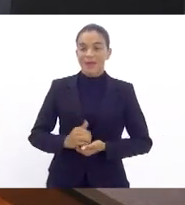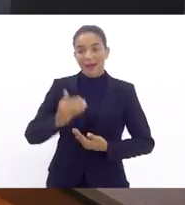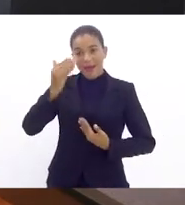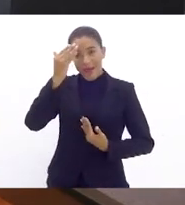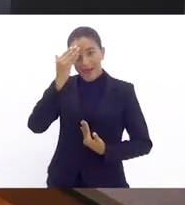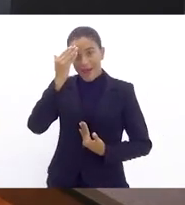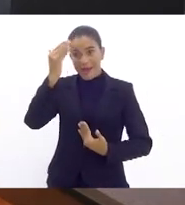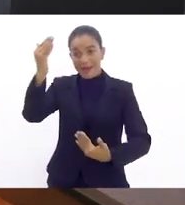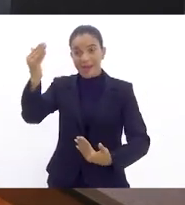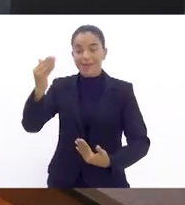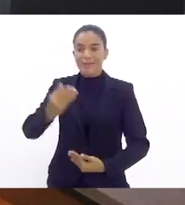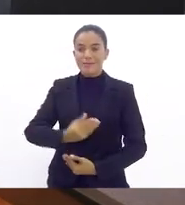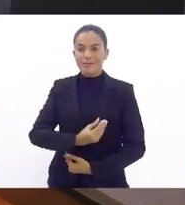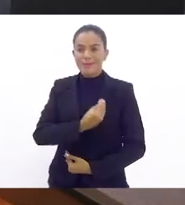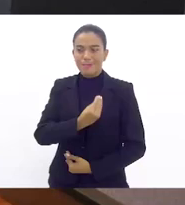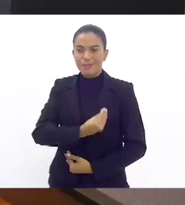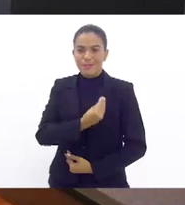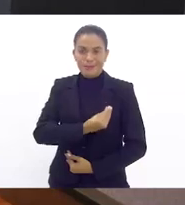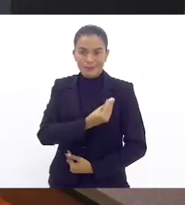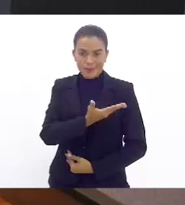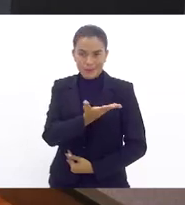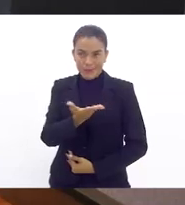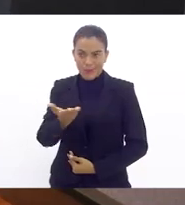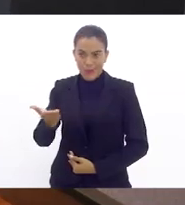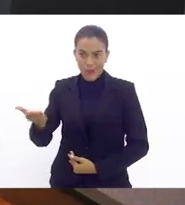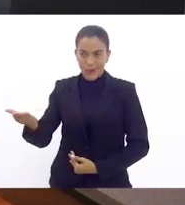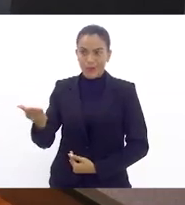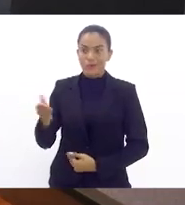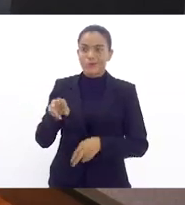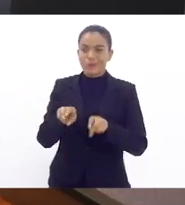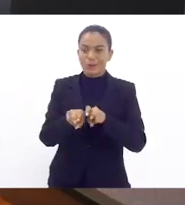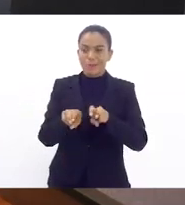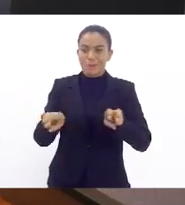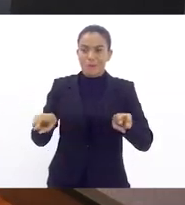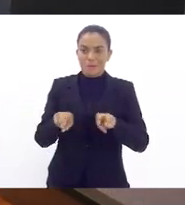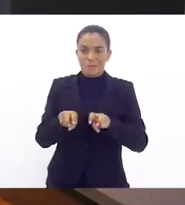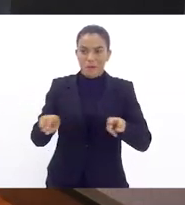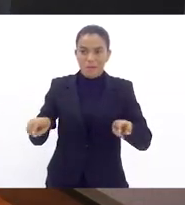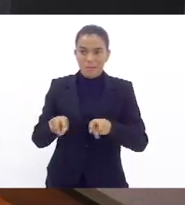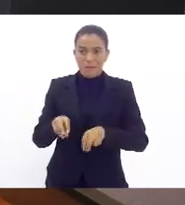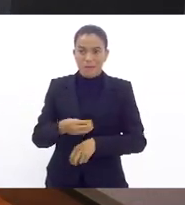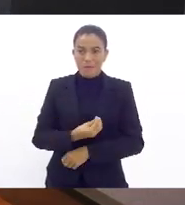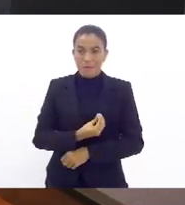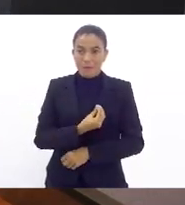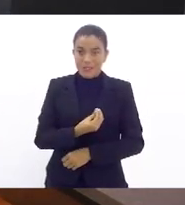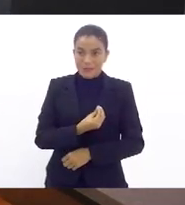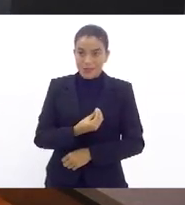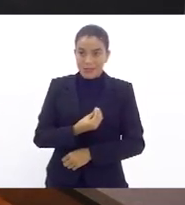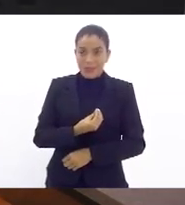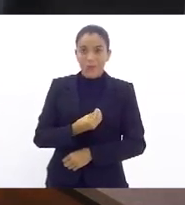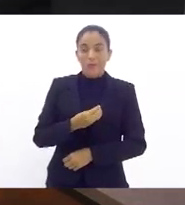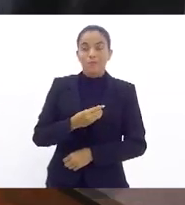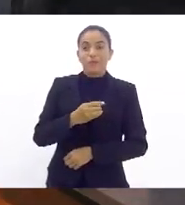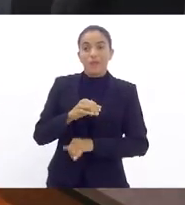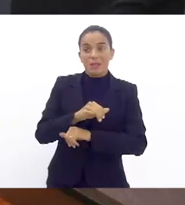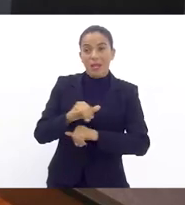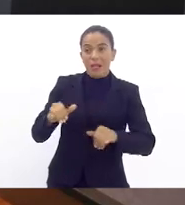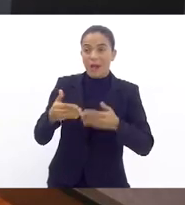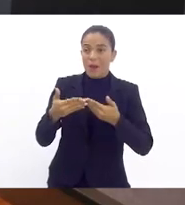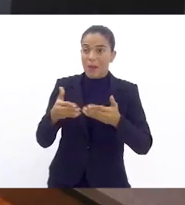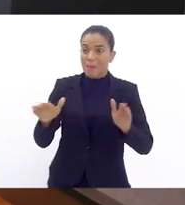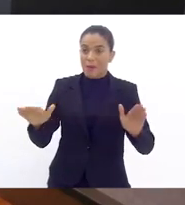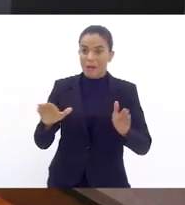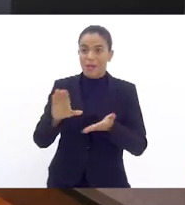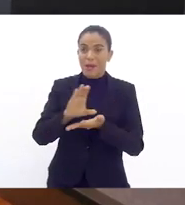Agradeço a presença de todos os senhoras e senhores presentes hoje. Declaro aberta a audiência pública da Comissão